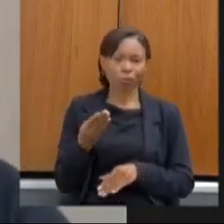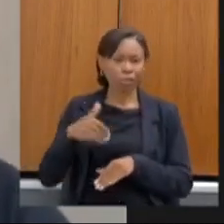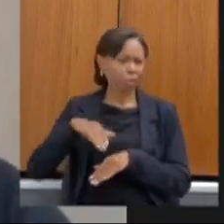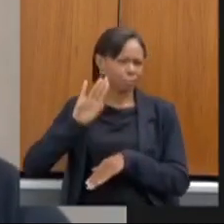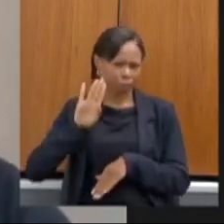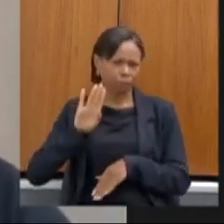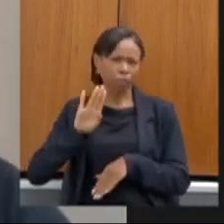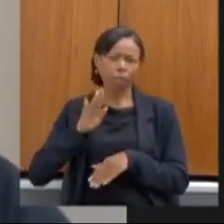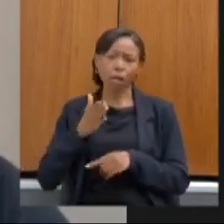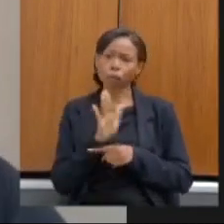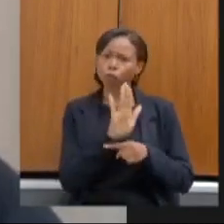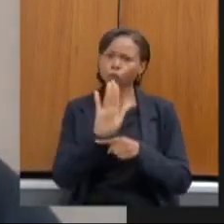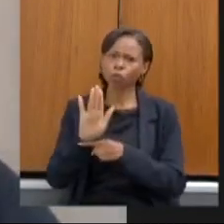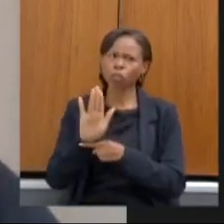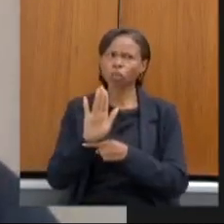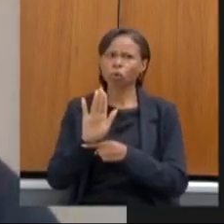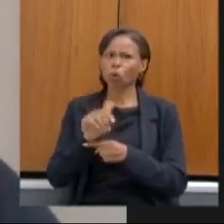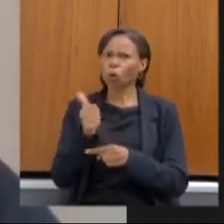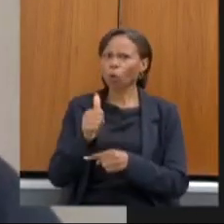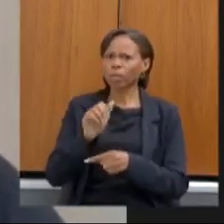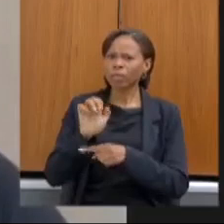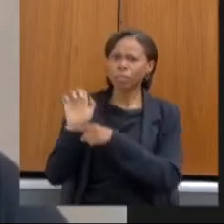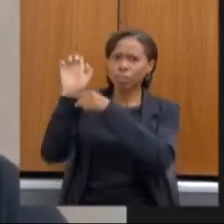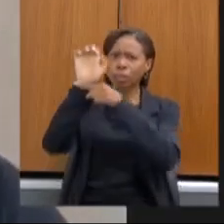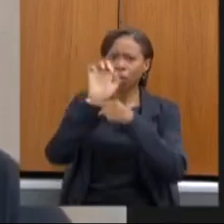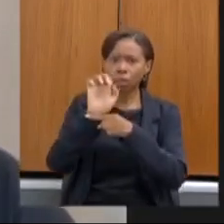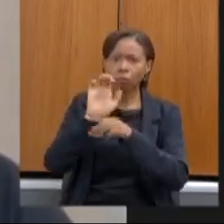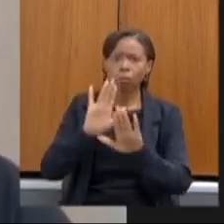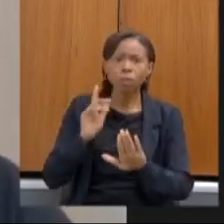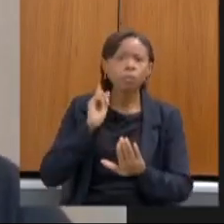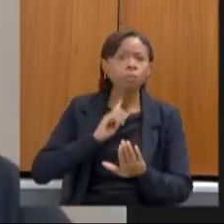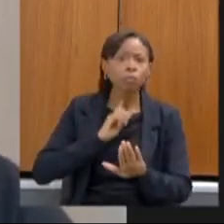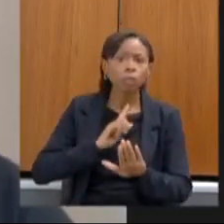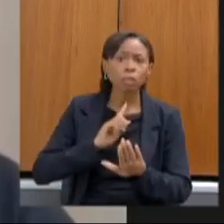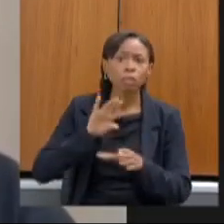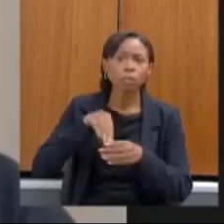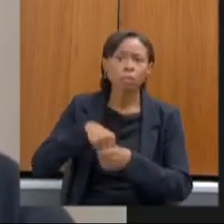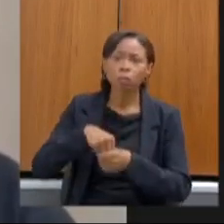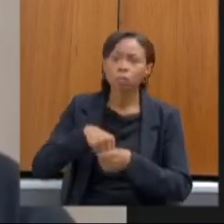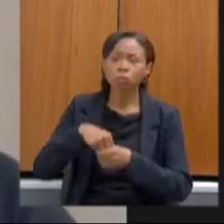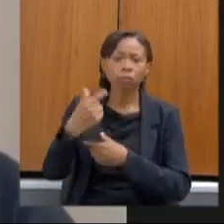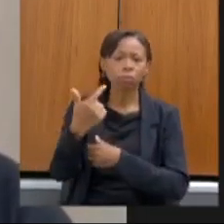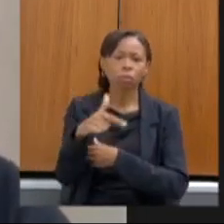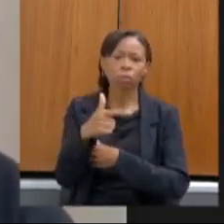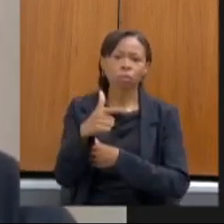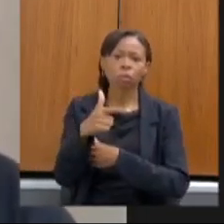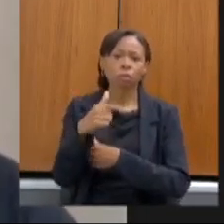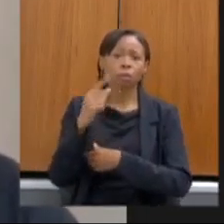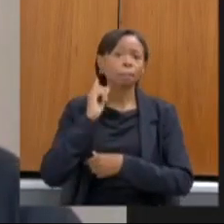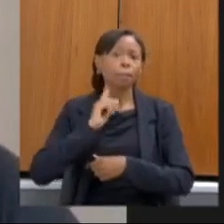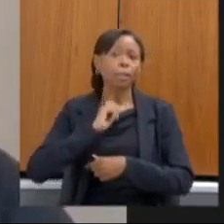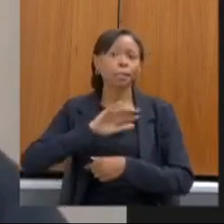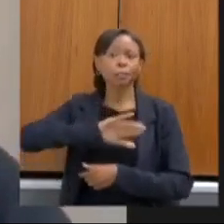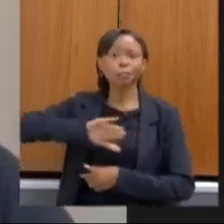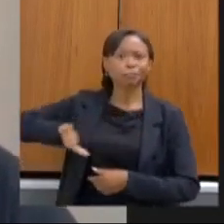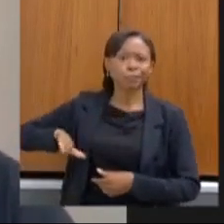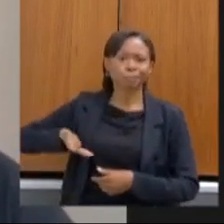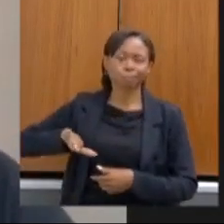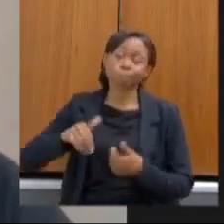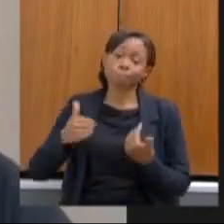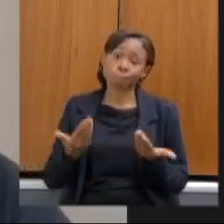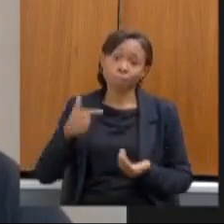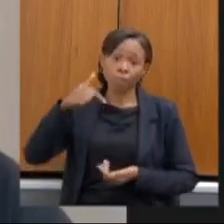estados brasileiros Minas Gerais entrou não Minas Gerais ou de forma só que na nossa